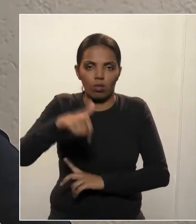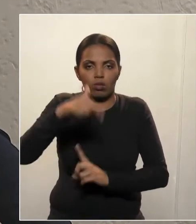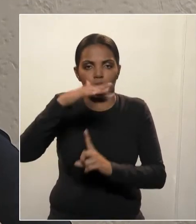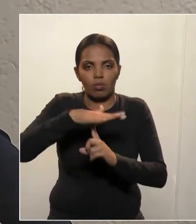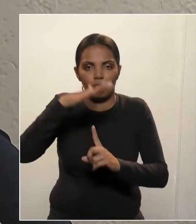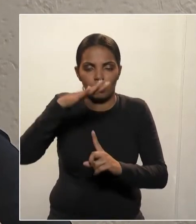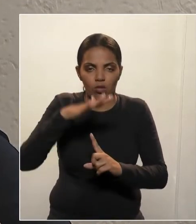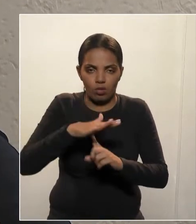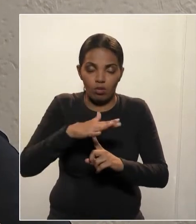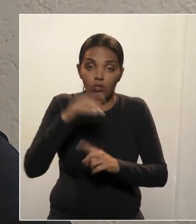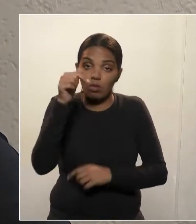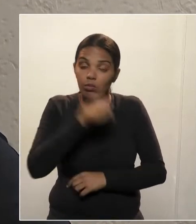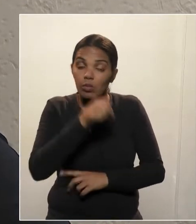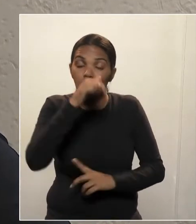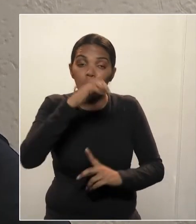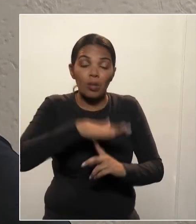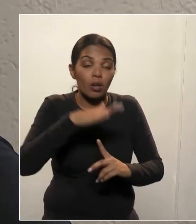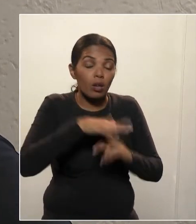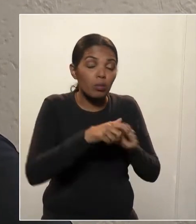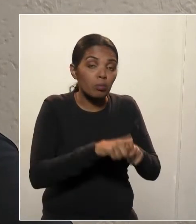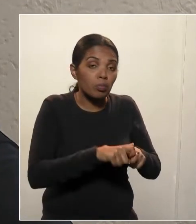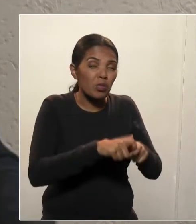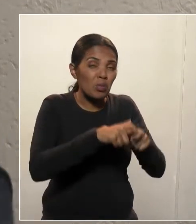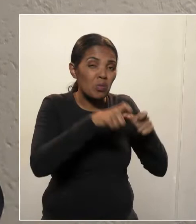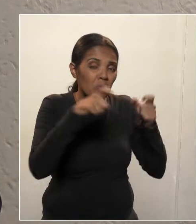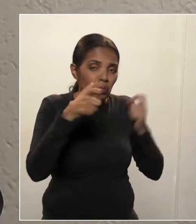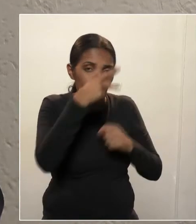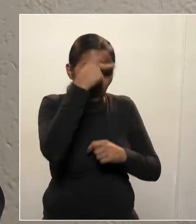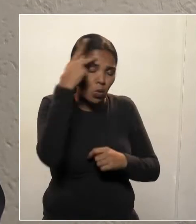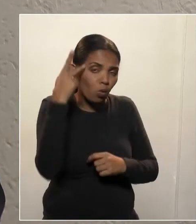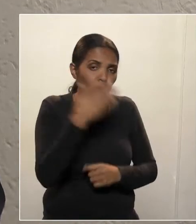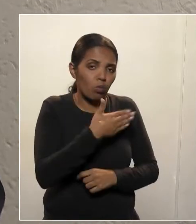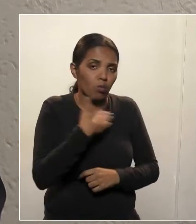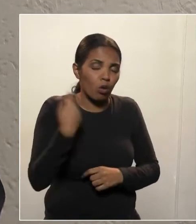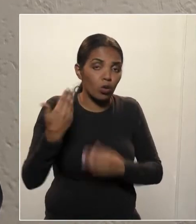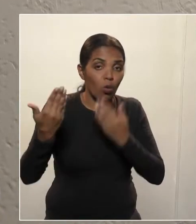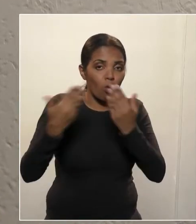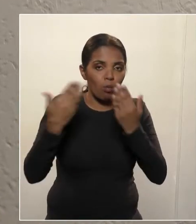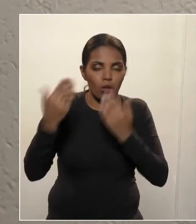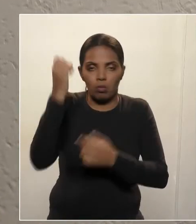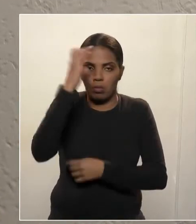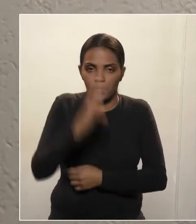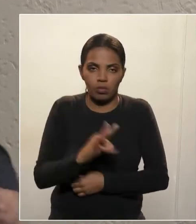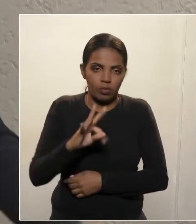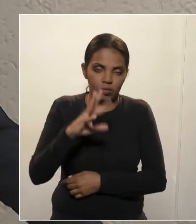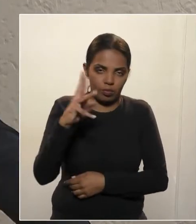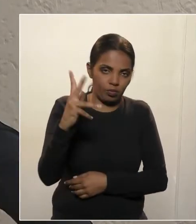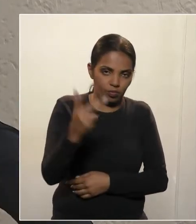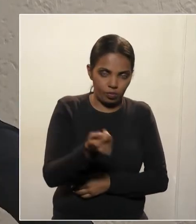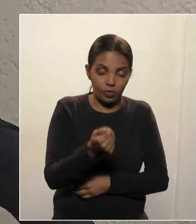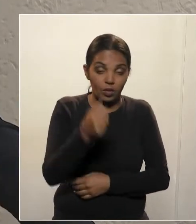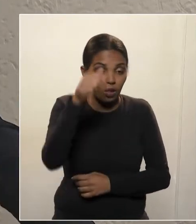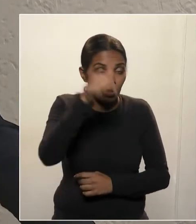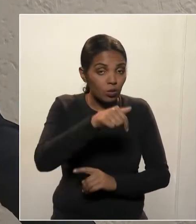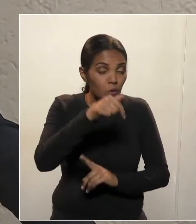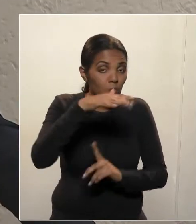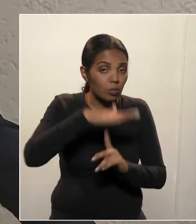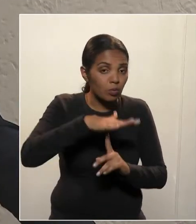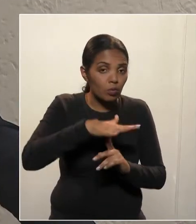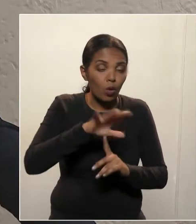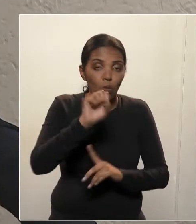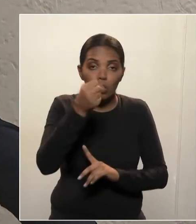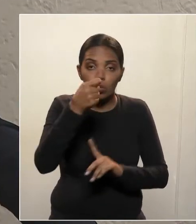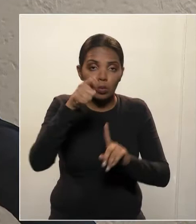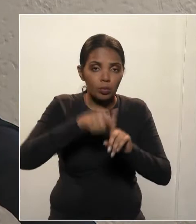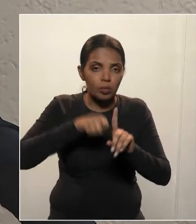registra o maior número de mortos por dengue no Brasil inteiro. No Paraná, aliás, só nos últimos 8 meses, a